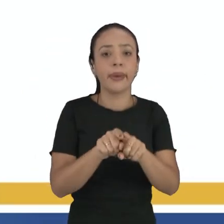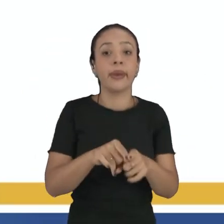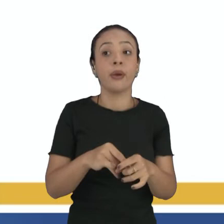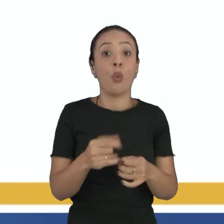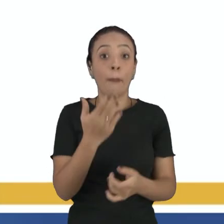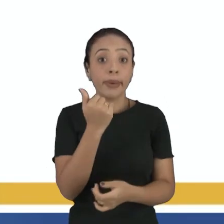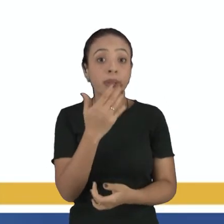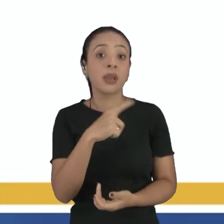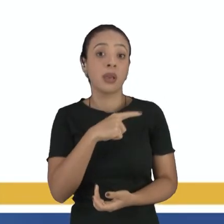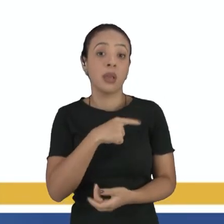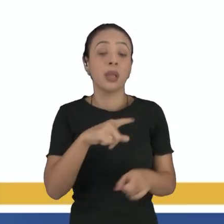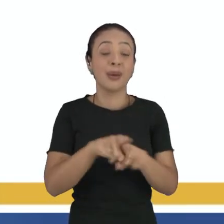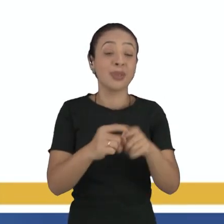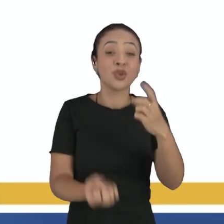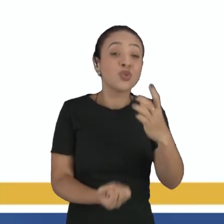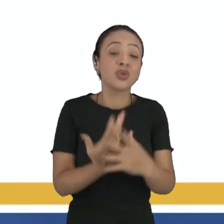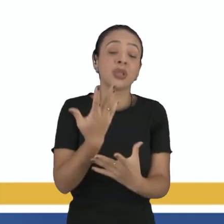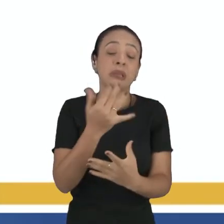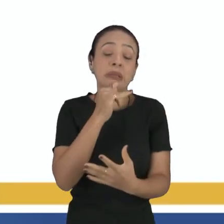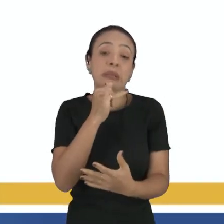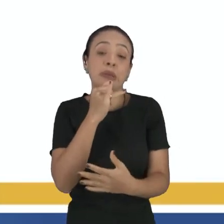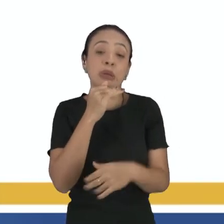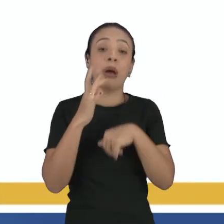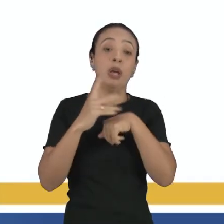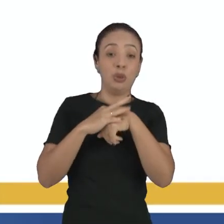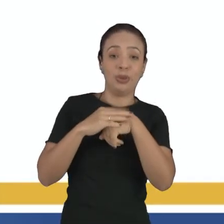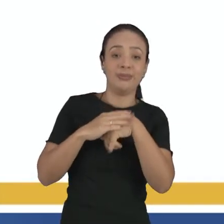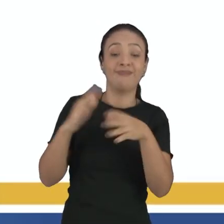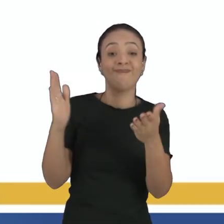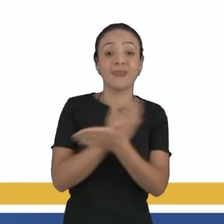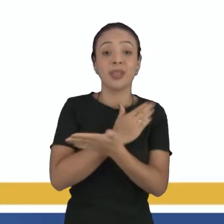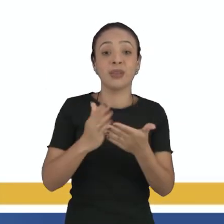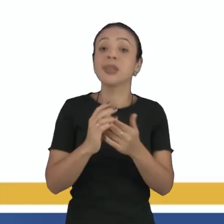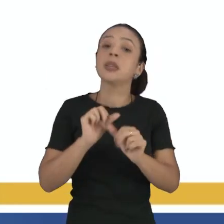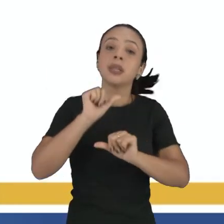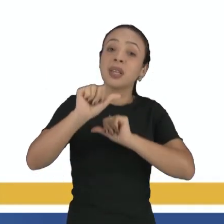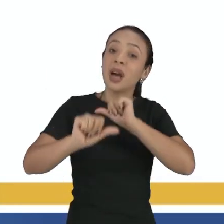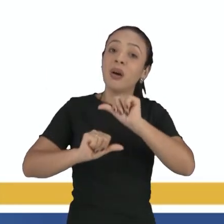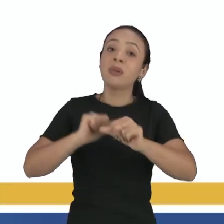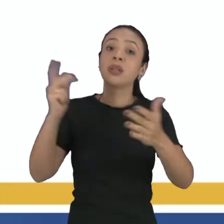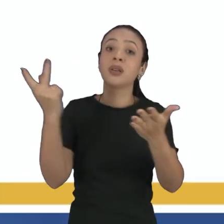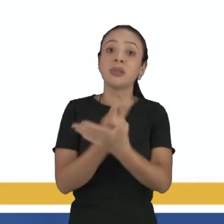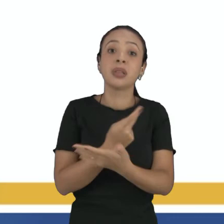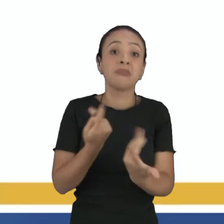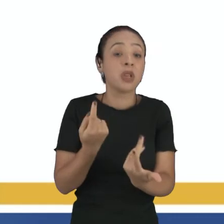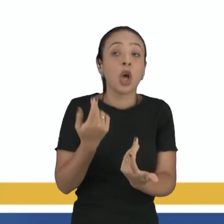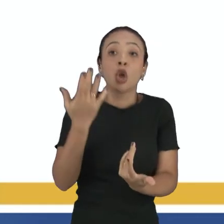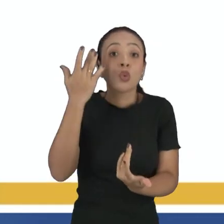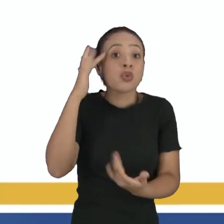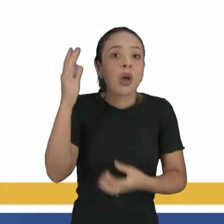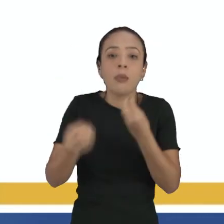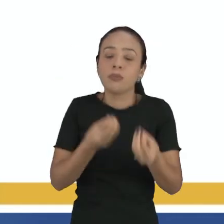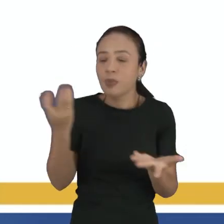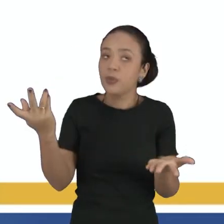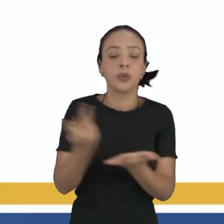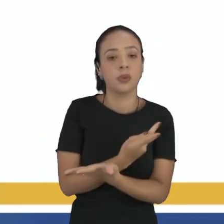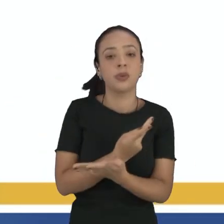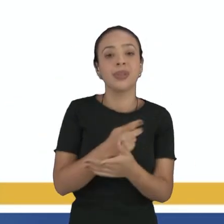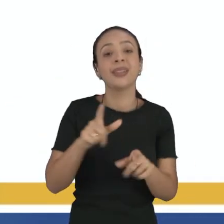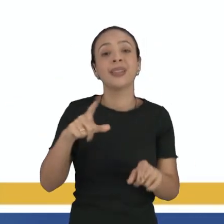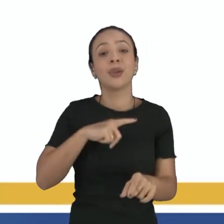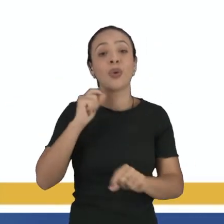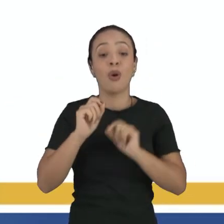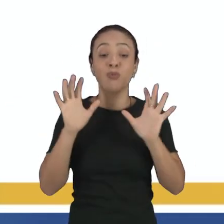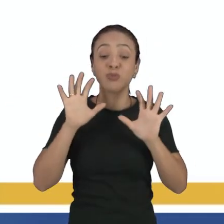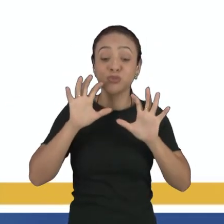de alimento e surgimento de doenças. Sendo que muitas vezes as mudanças ocorrem de forma imprevisível. Elas influenciam